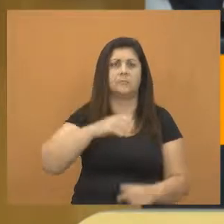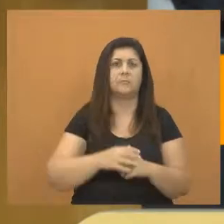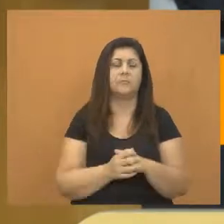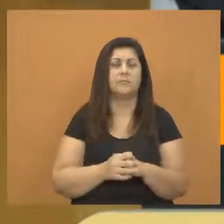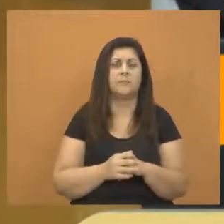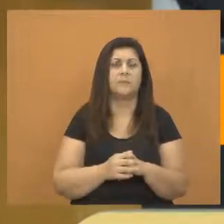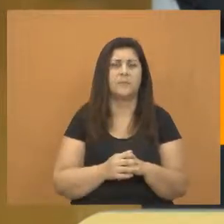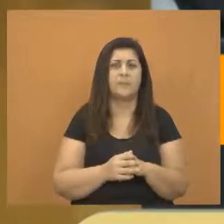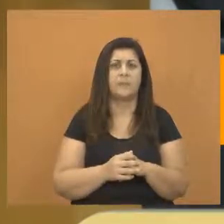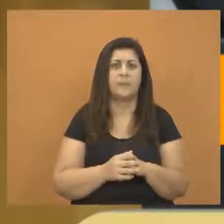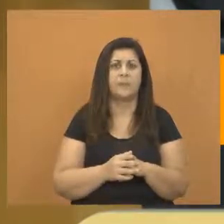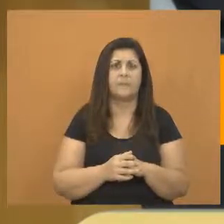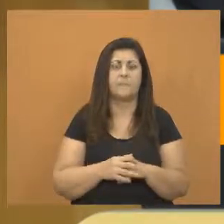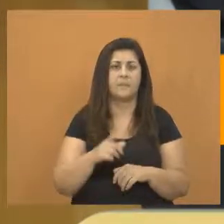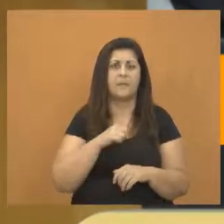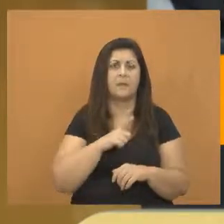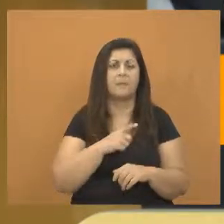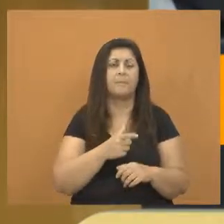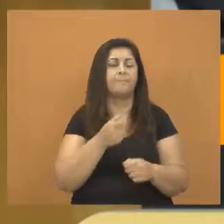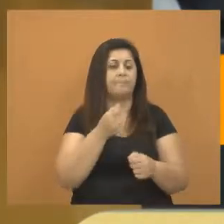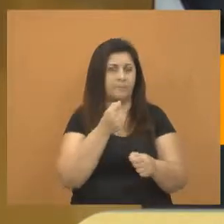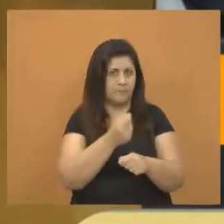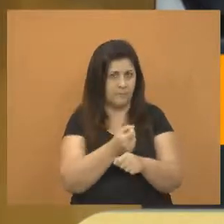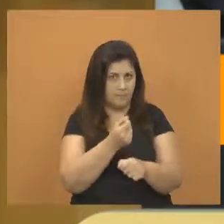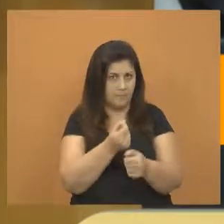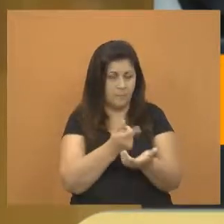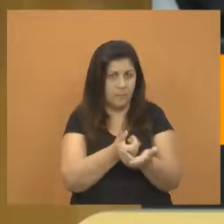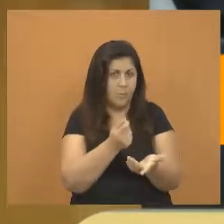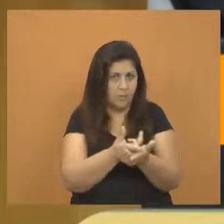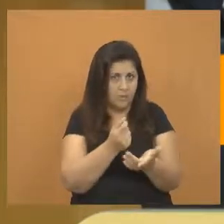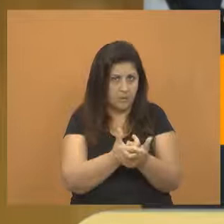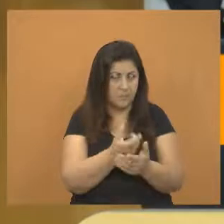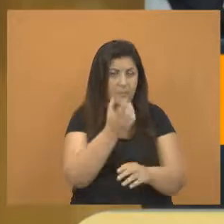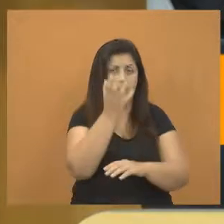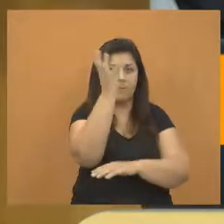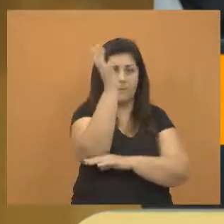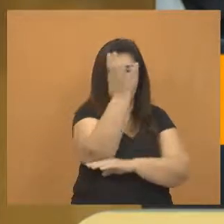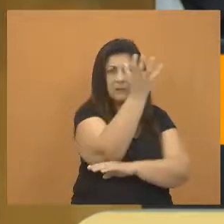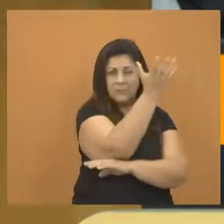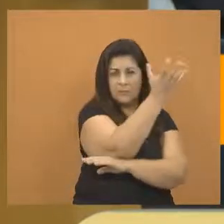Estimativa de investimento em meio ambiente, para os próximos 4 anos,